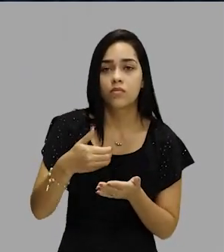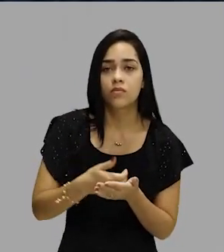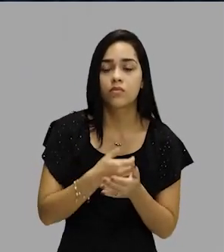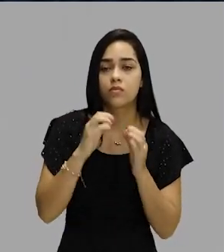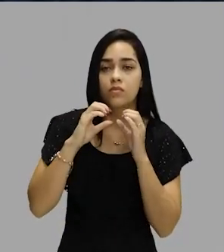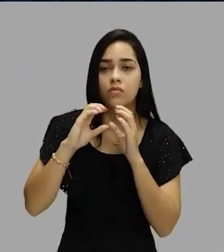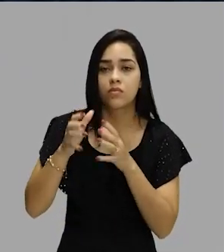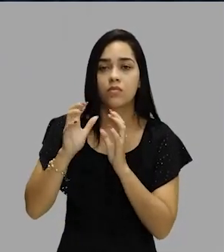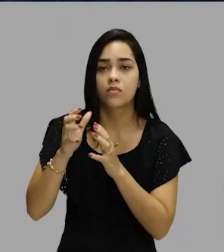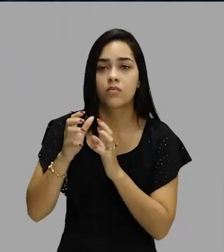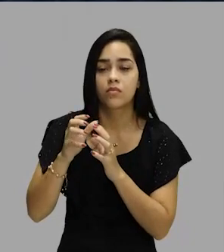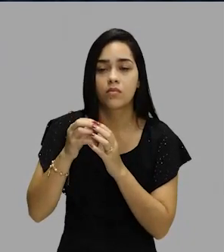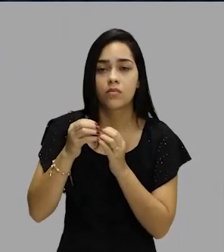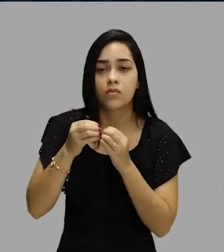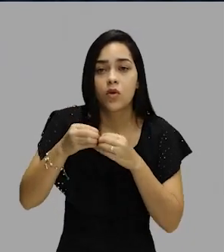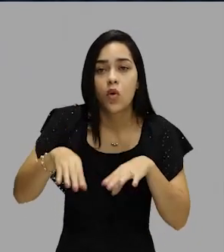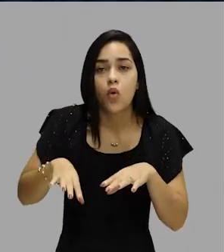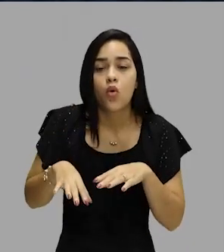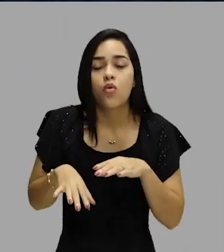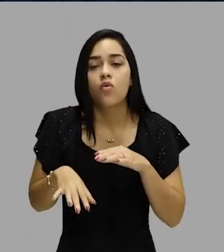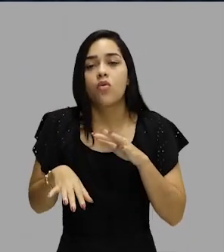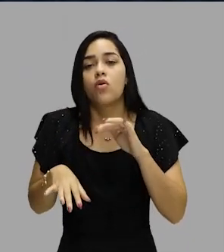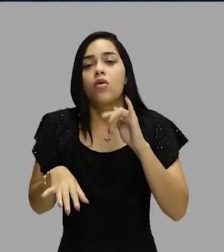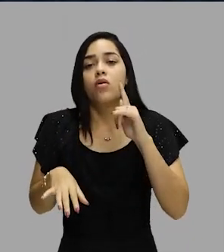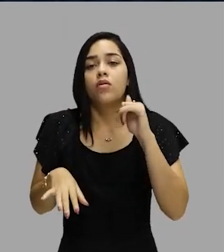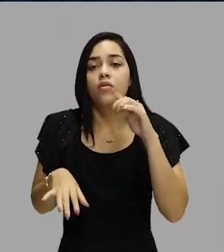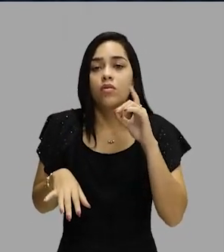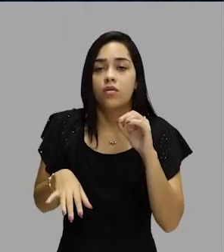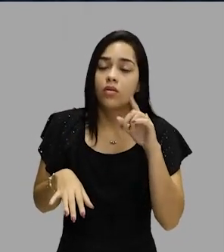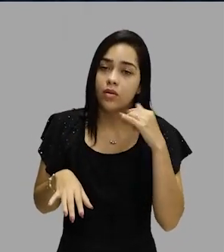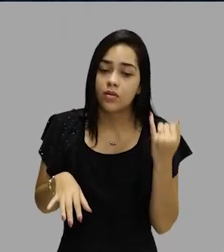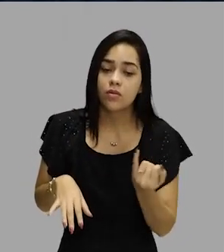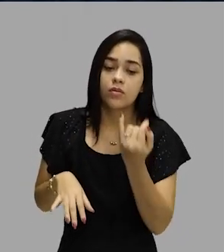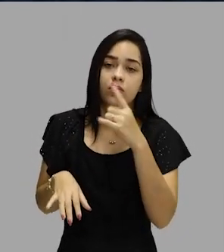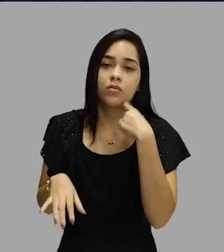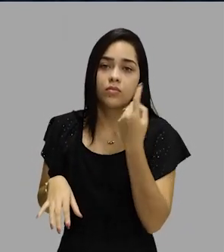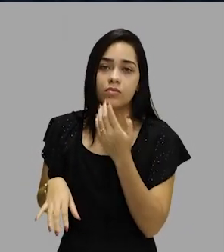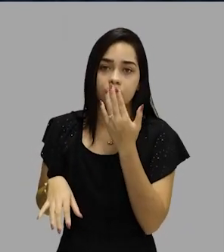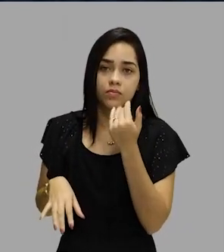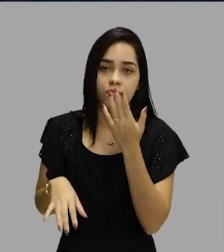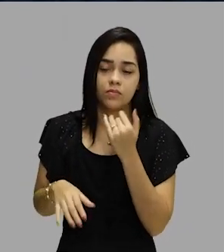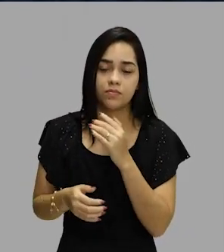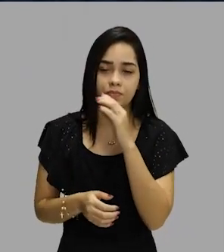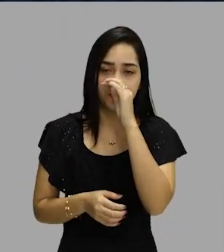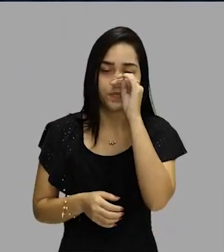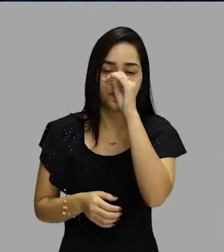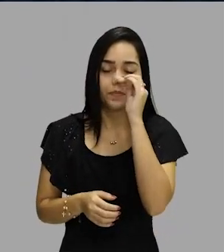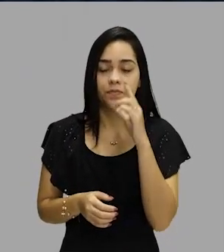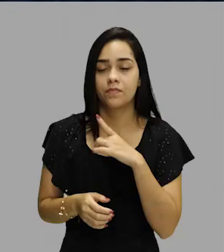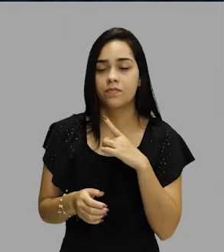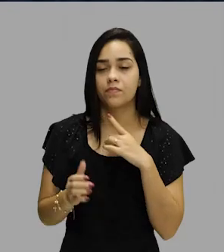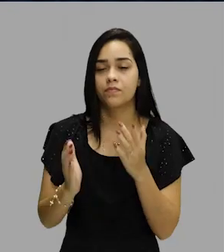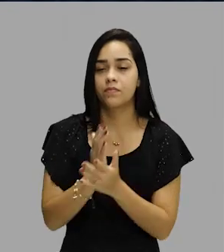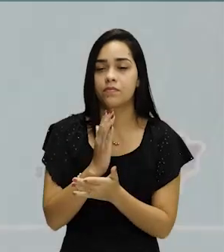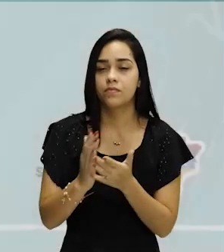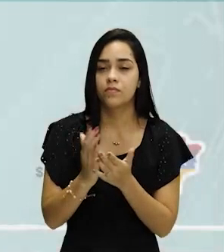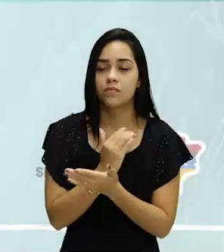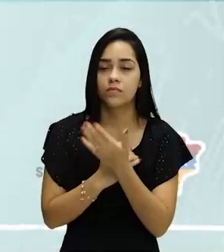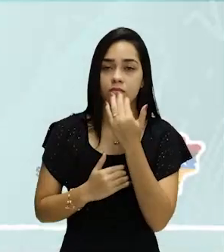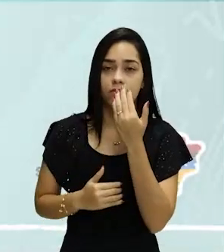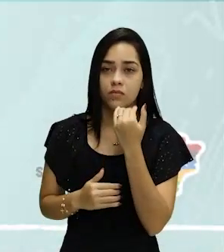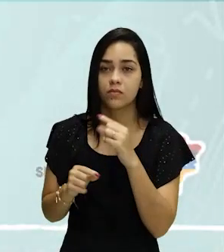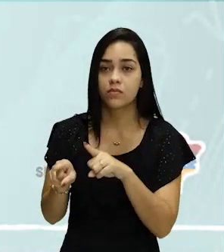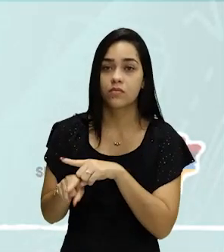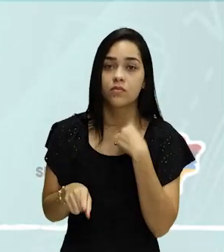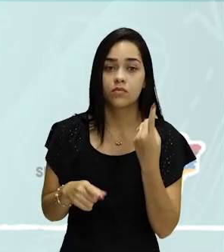o fígado. Então, vitamina K é essencial para a nossa alimentação. Esses são alguns alimentos